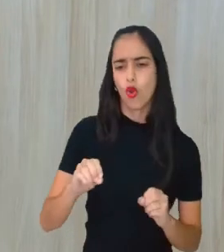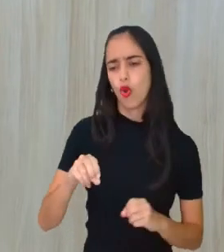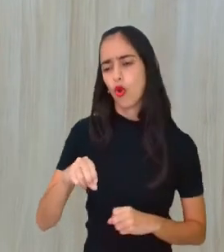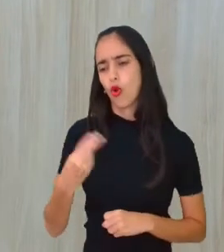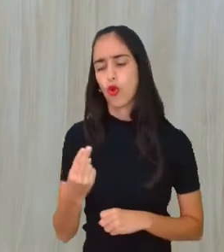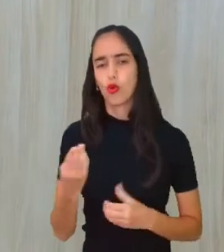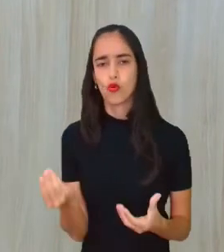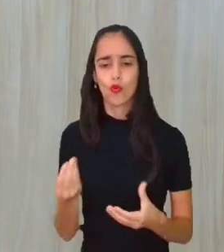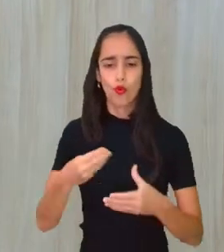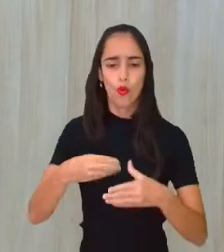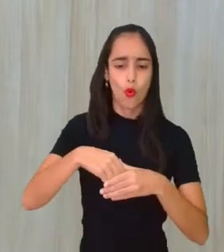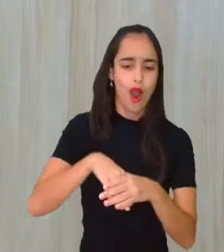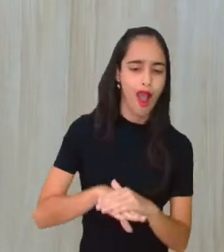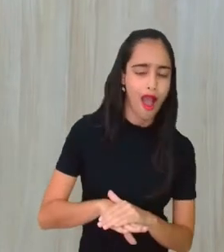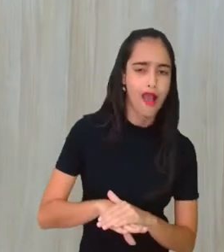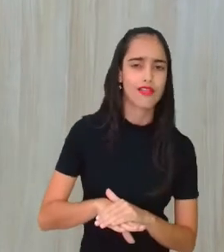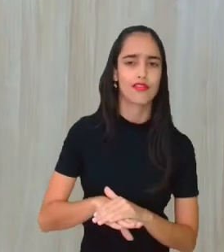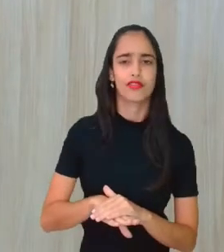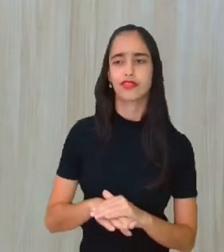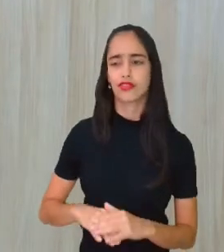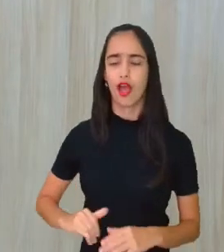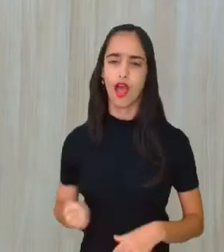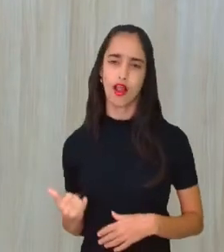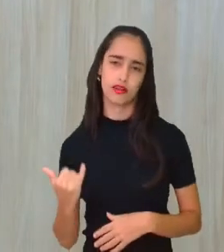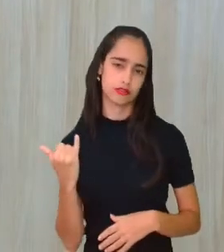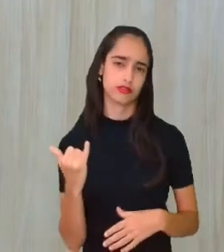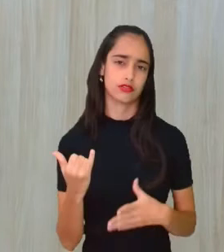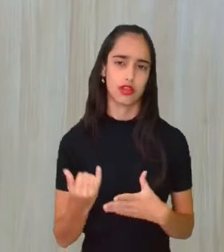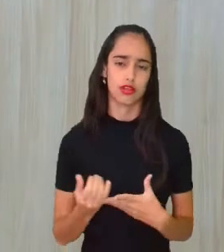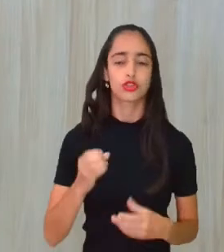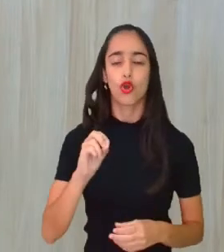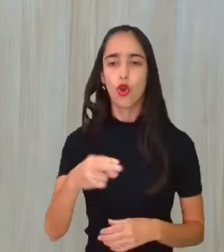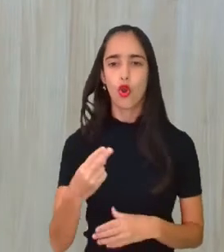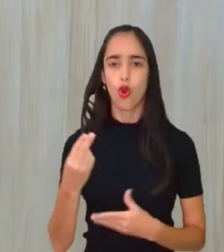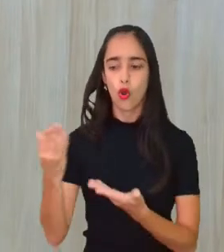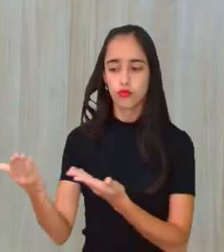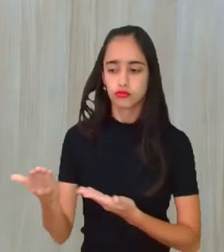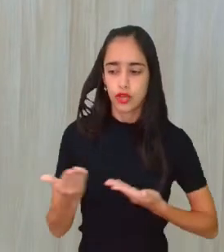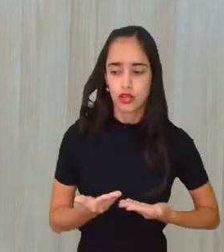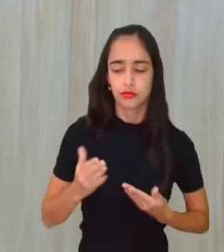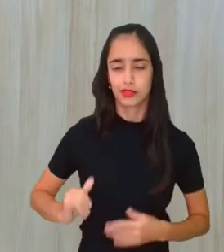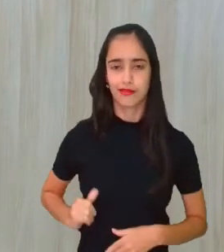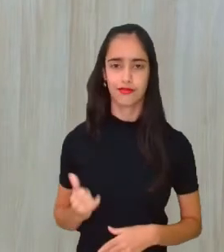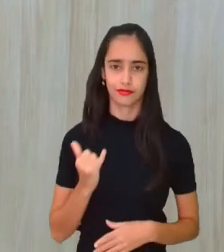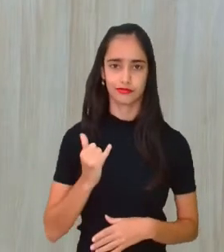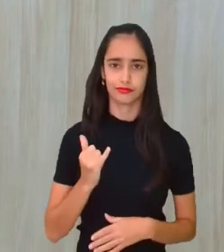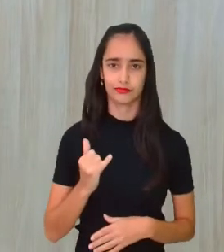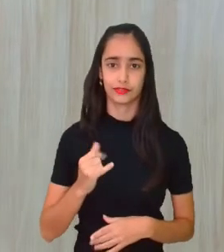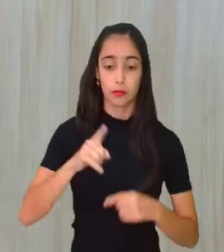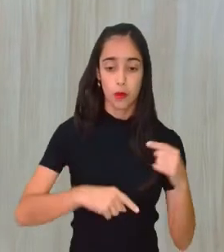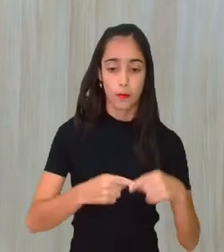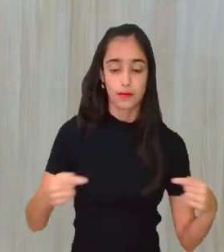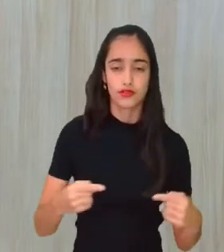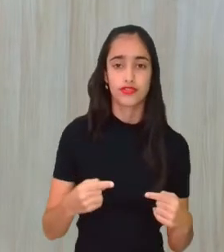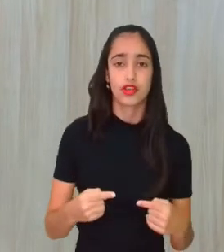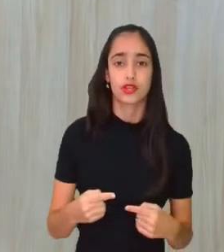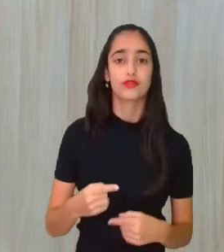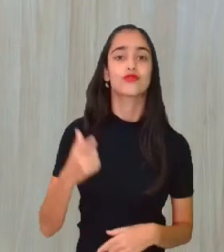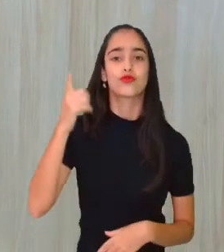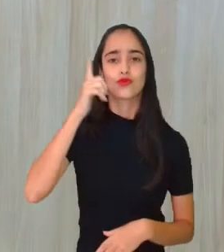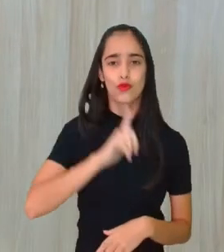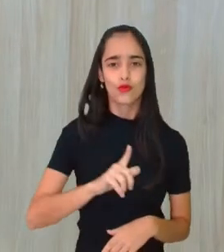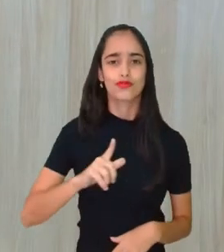corrente elétrica, outra de receber também a corrente elétrica para que o objeto possa funcionar. Então, todos esses